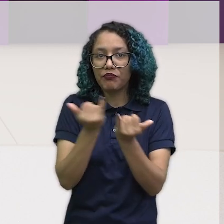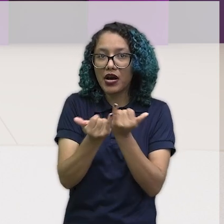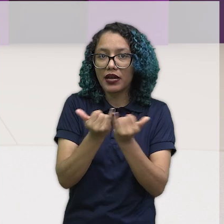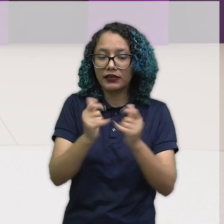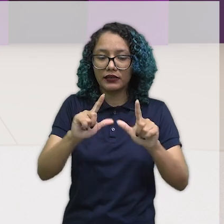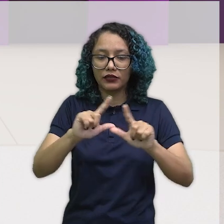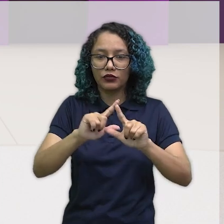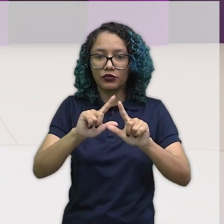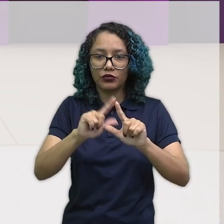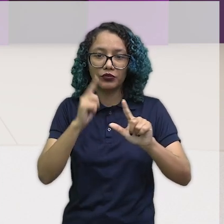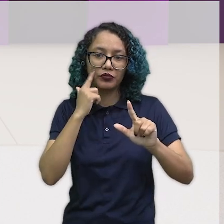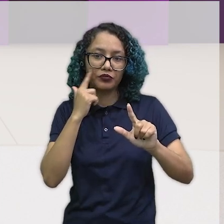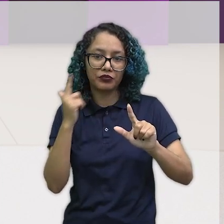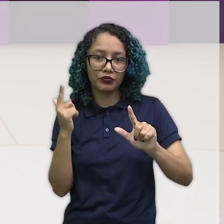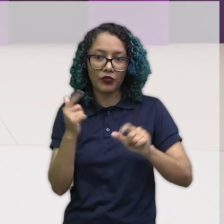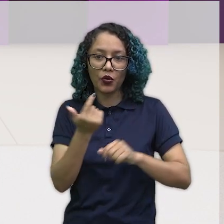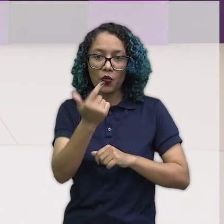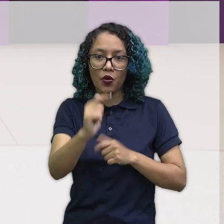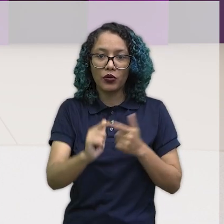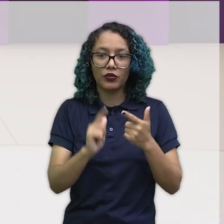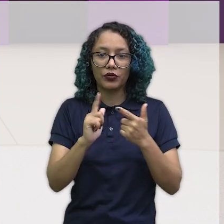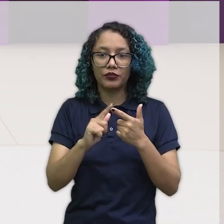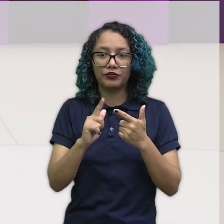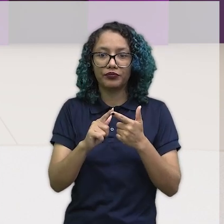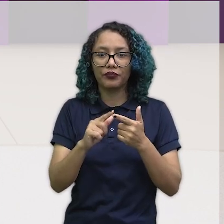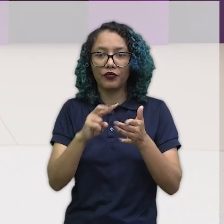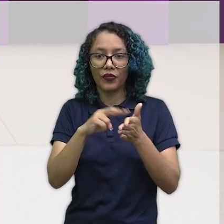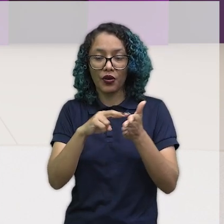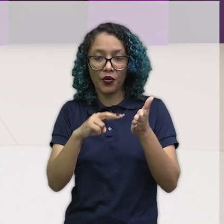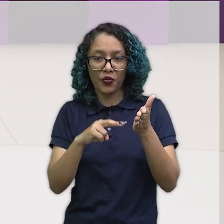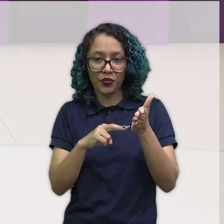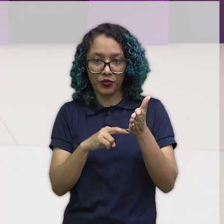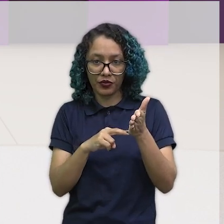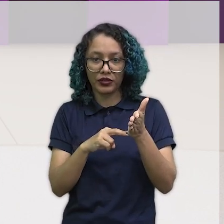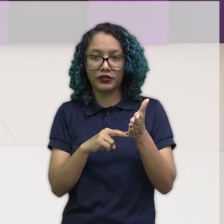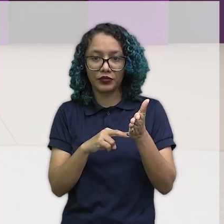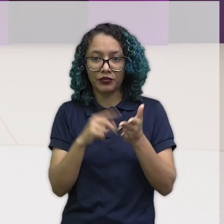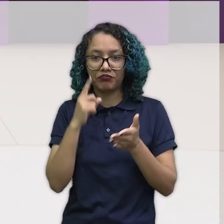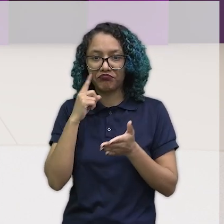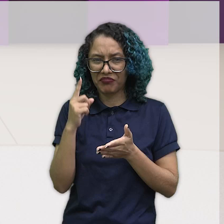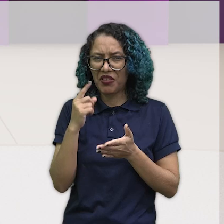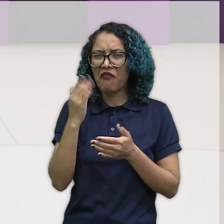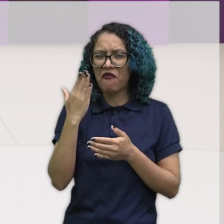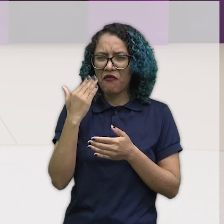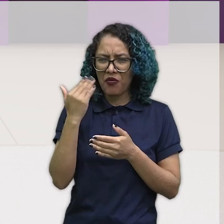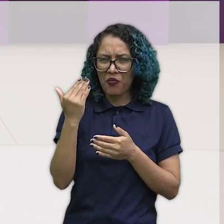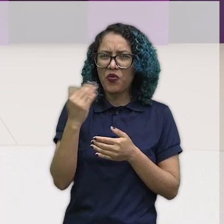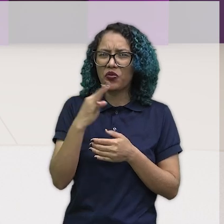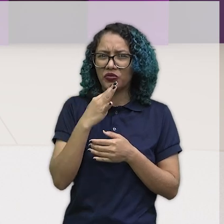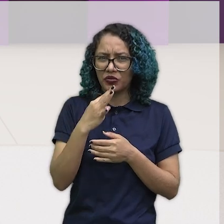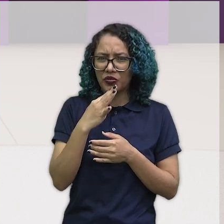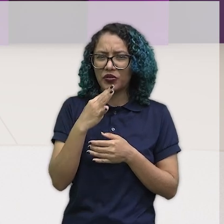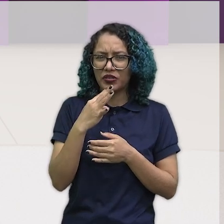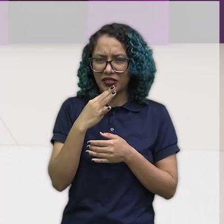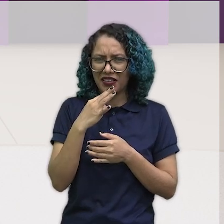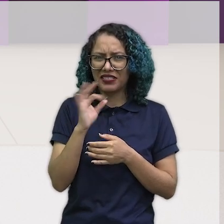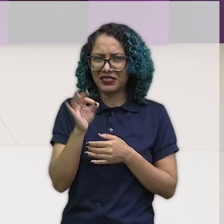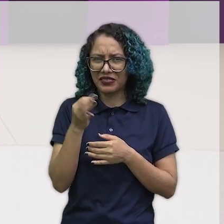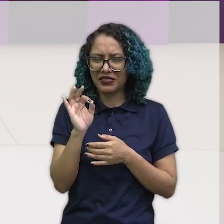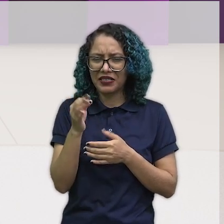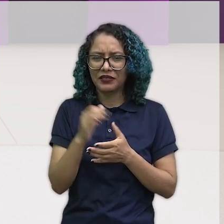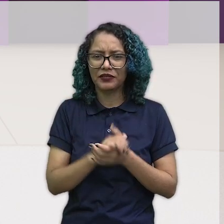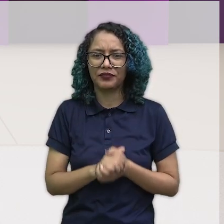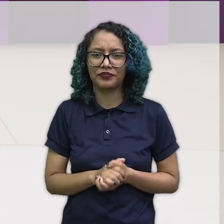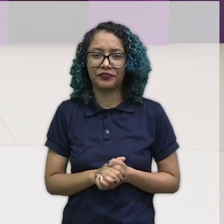triângulos, tá certo? Temos também outro exemplo aí na nossa tela, esse exemplo é bem famoso, que foi como nós começamos a nossa aula,